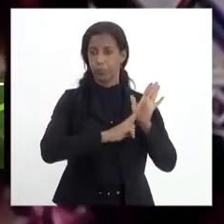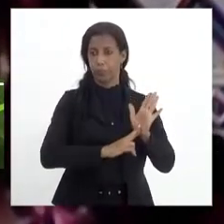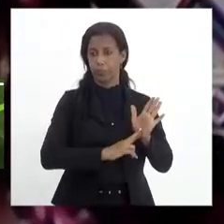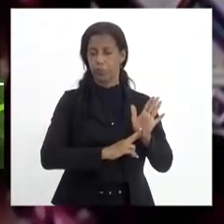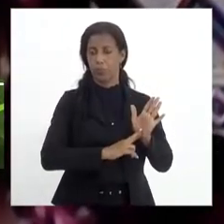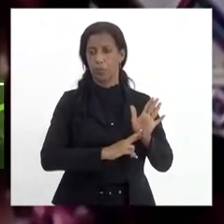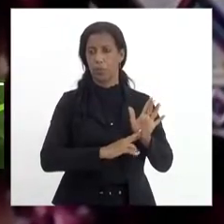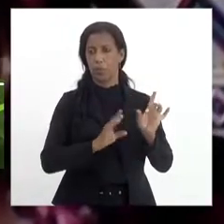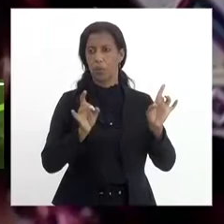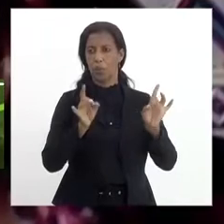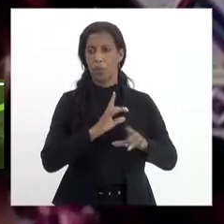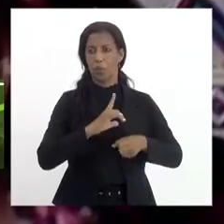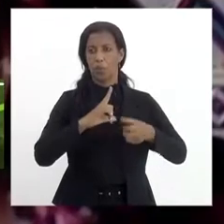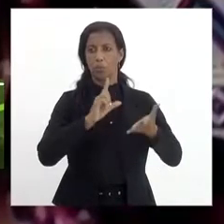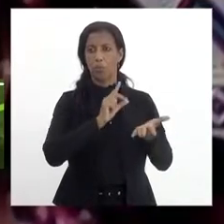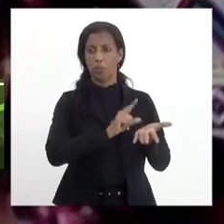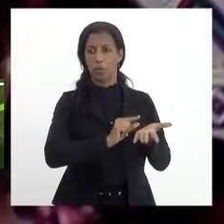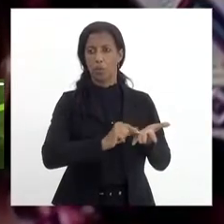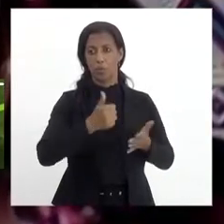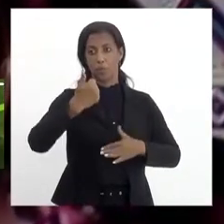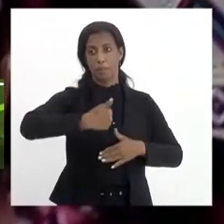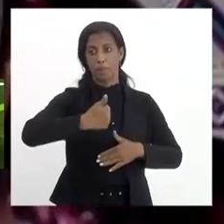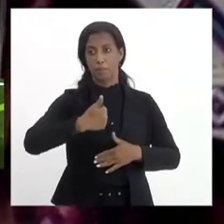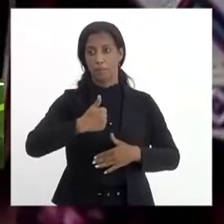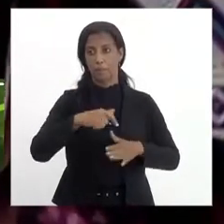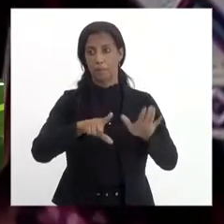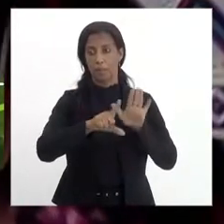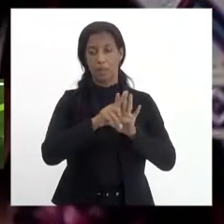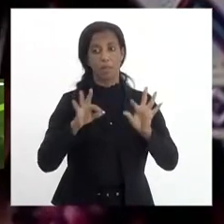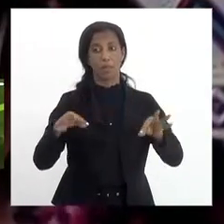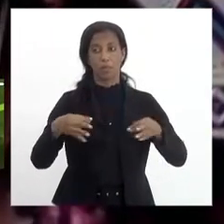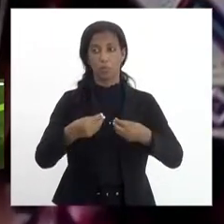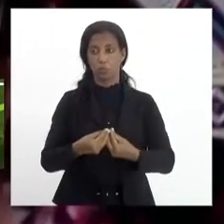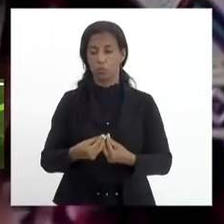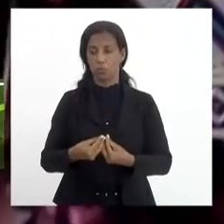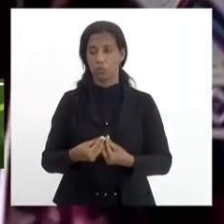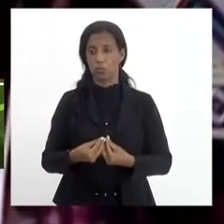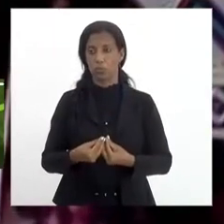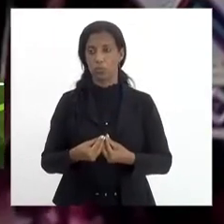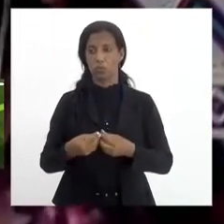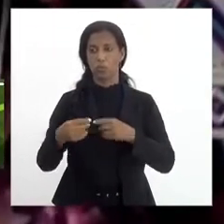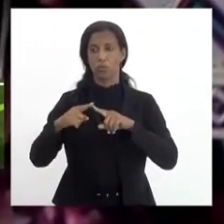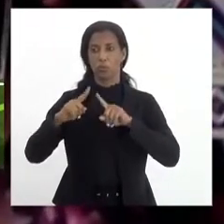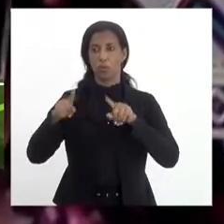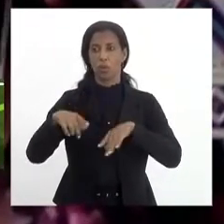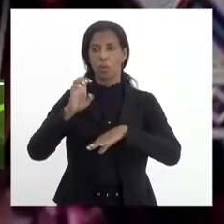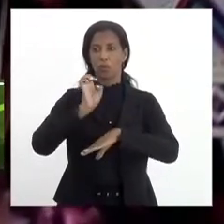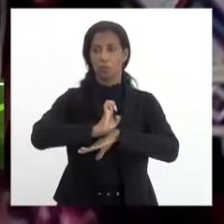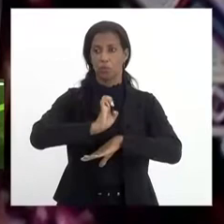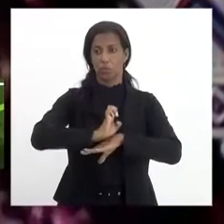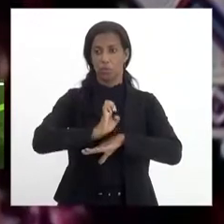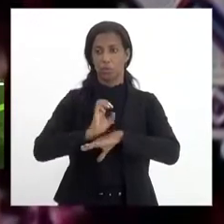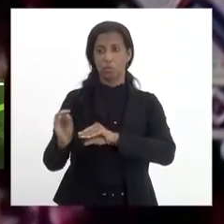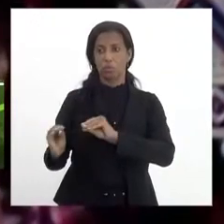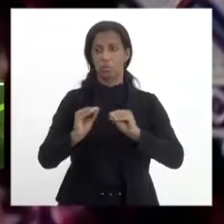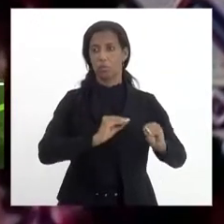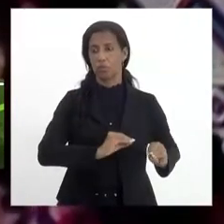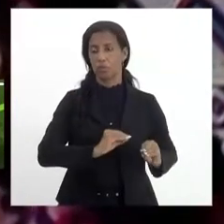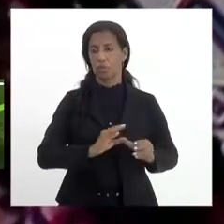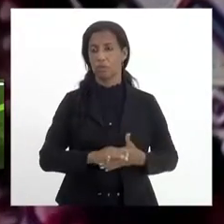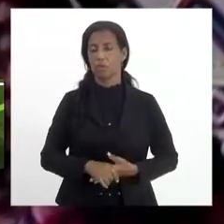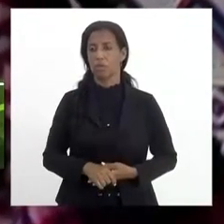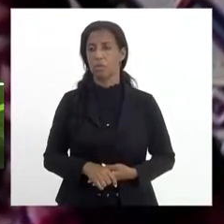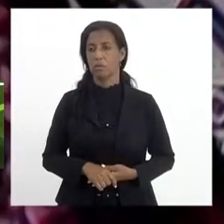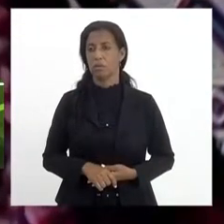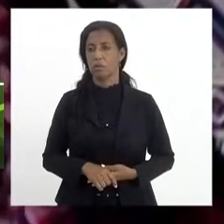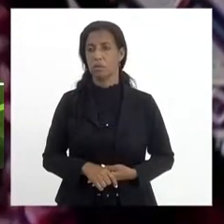o disposto no artigo 1º dessa lei se aplica a todos os servidores estaduais transferidos. Né?